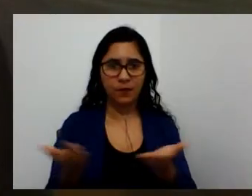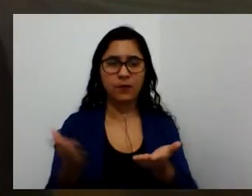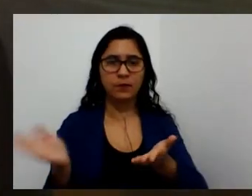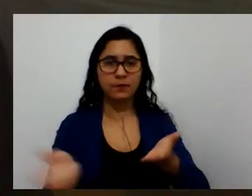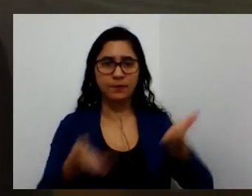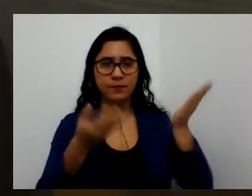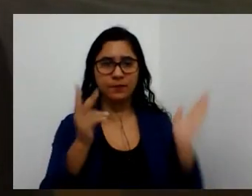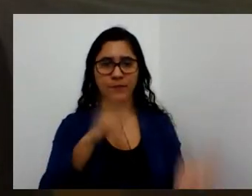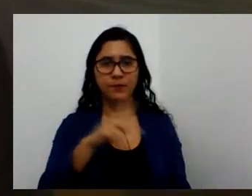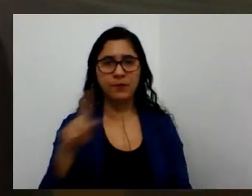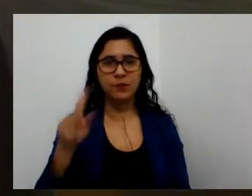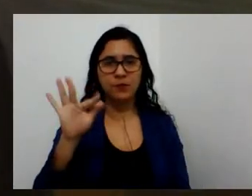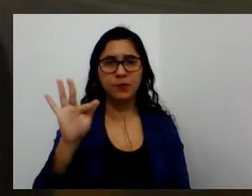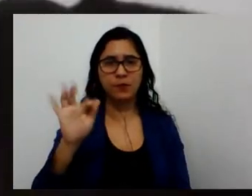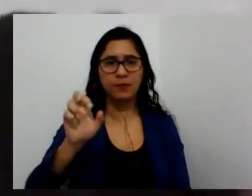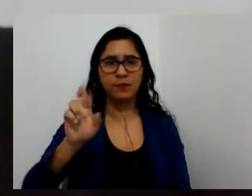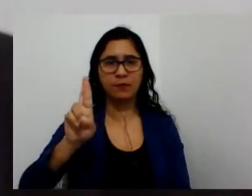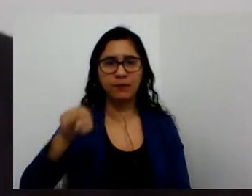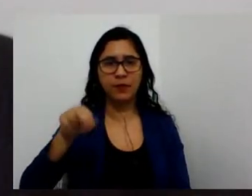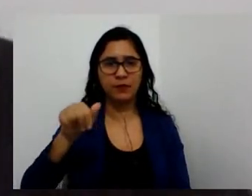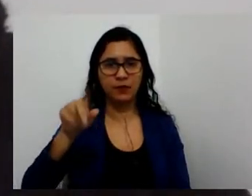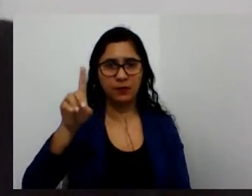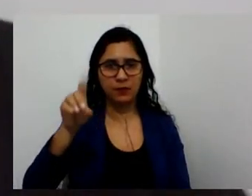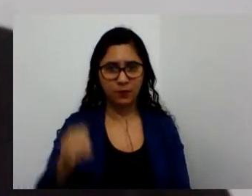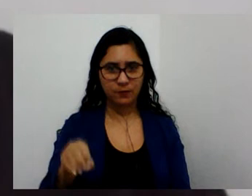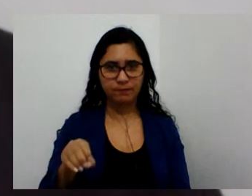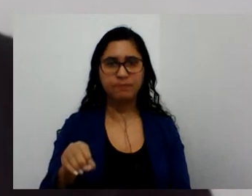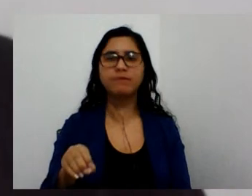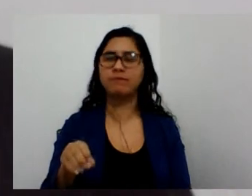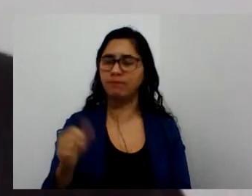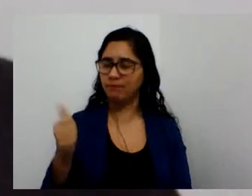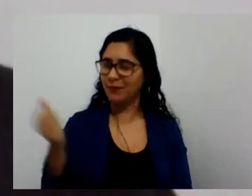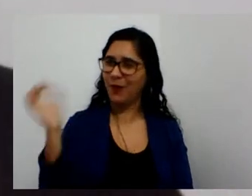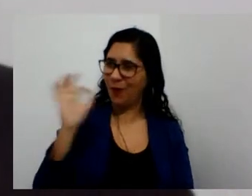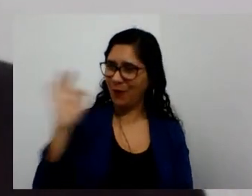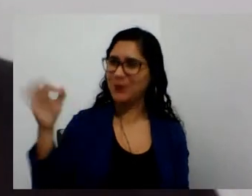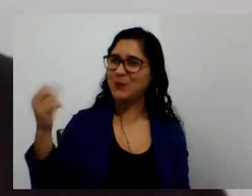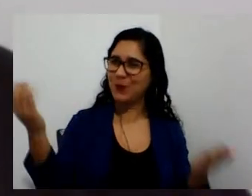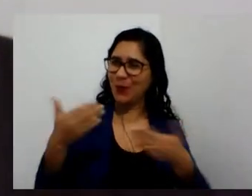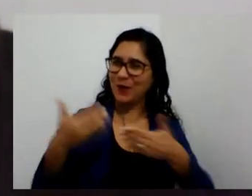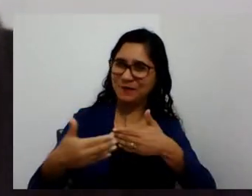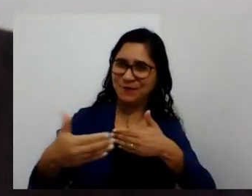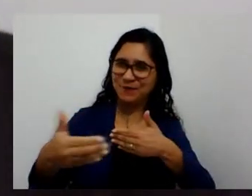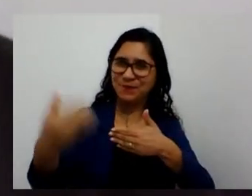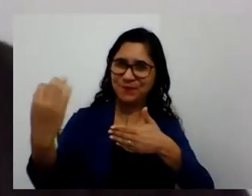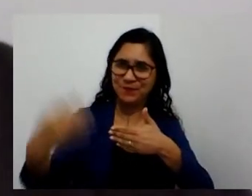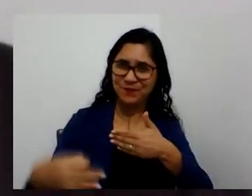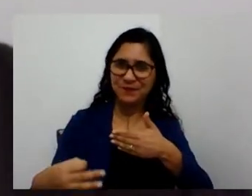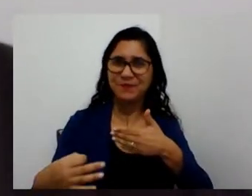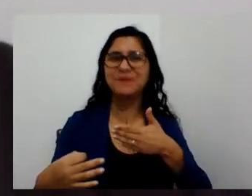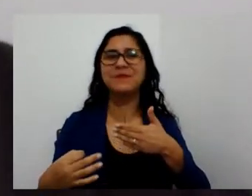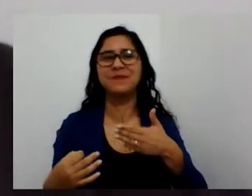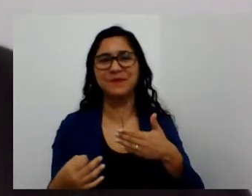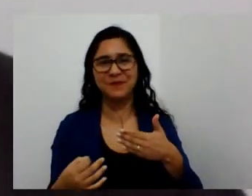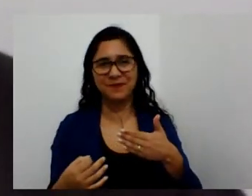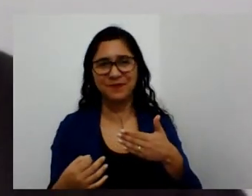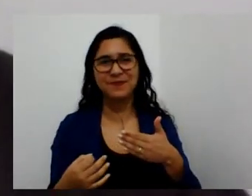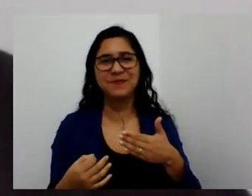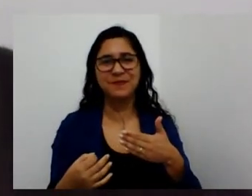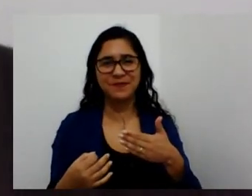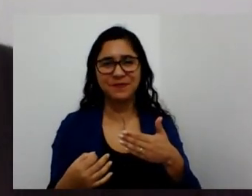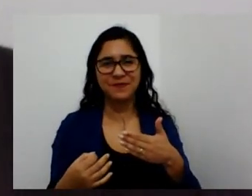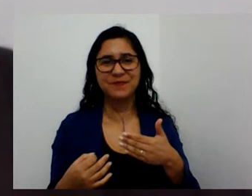Ótimo, Sara, agora estamos andando bem. Pessoal, essa pergunta